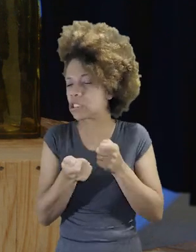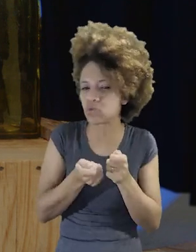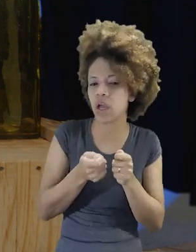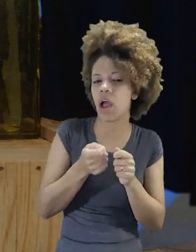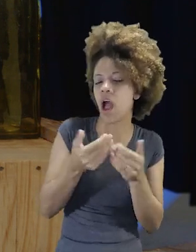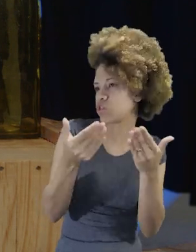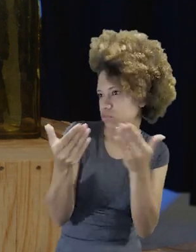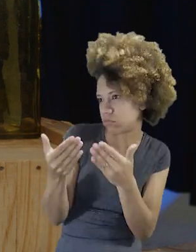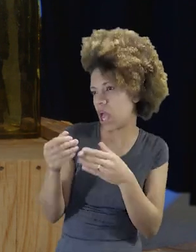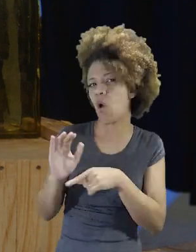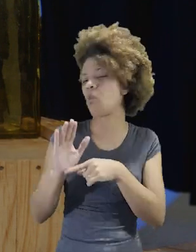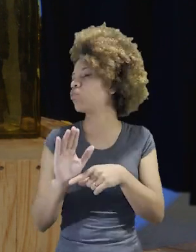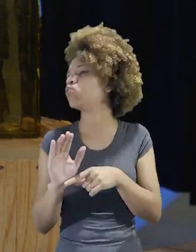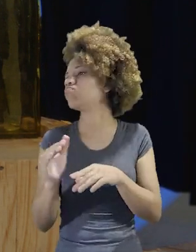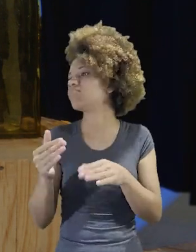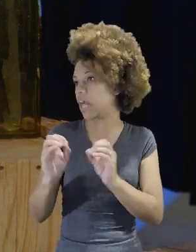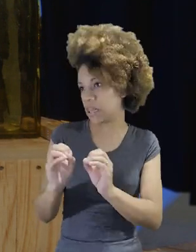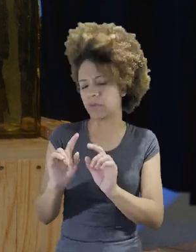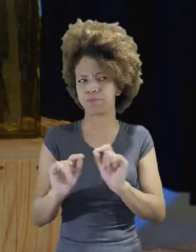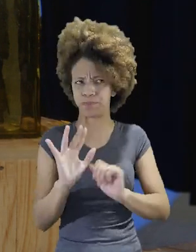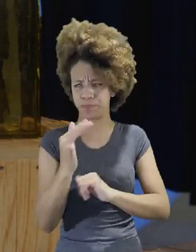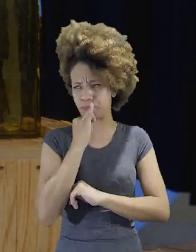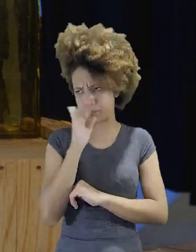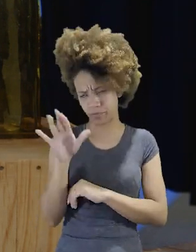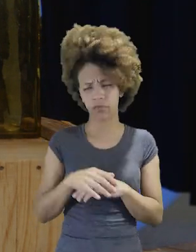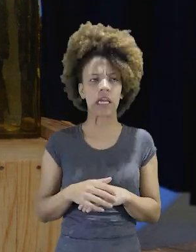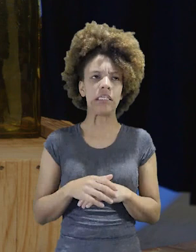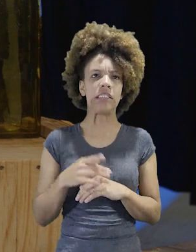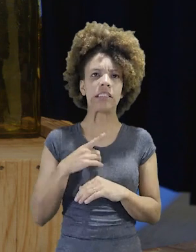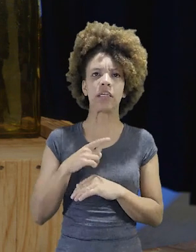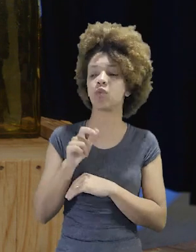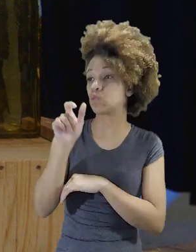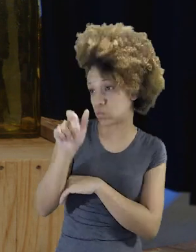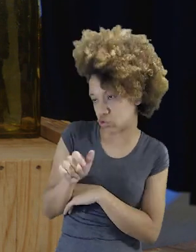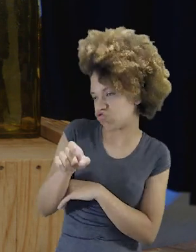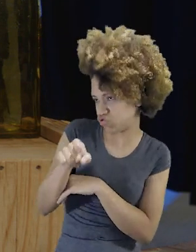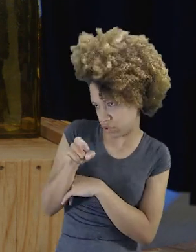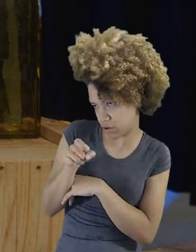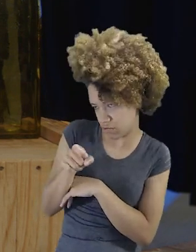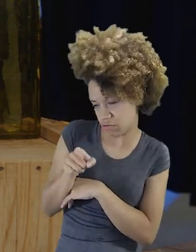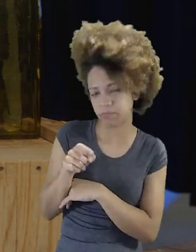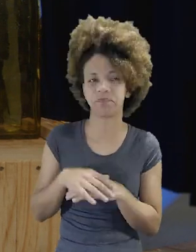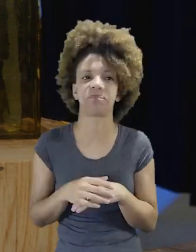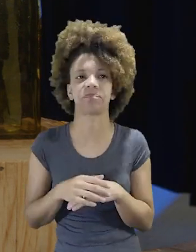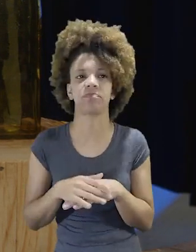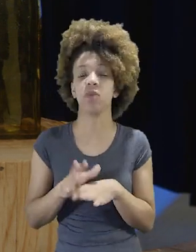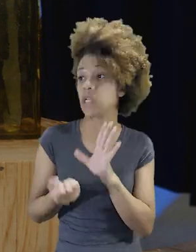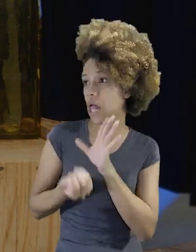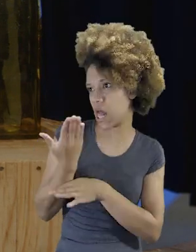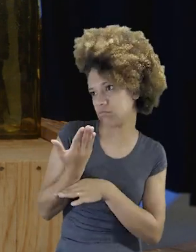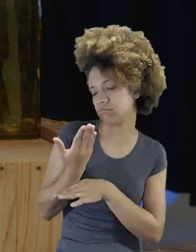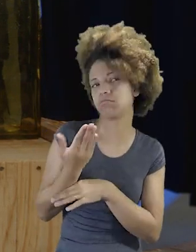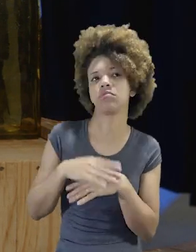o gênero do que ajudar aí o que o que acontece por exemplo você tem um cara igual o x né cara que quando